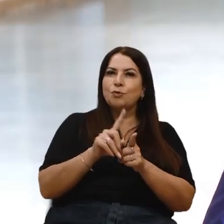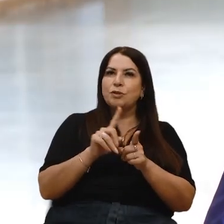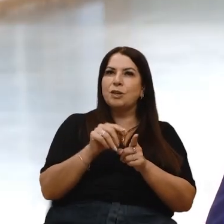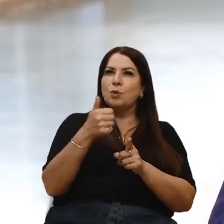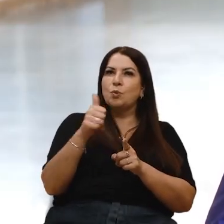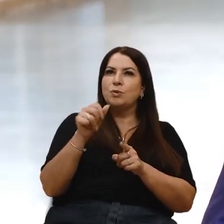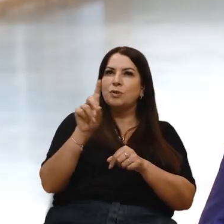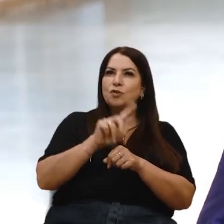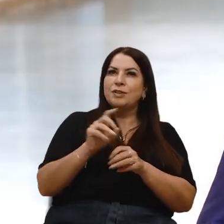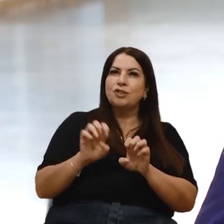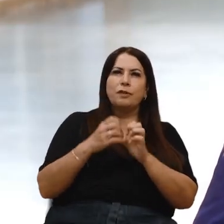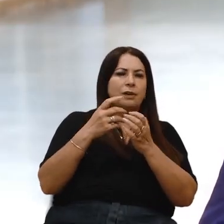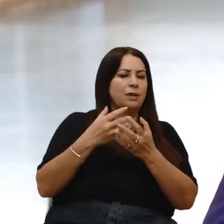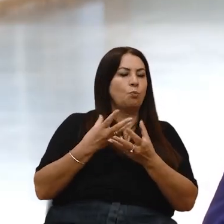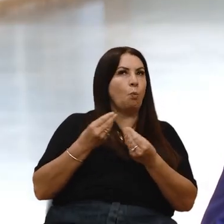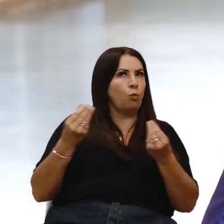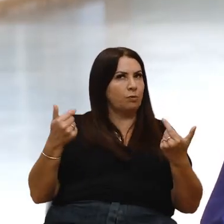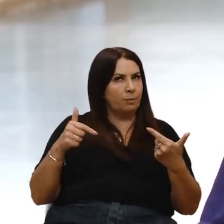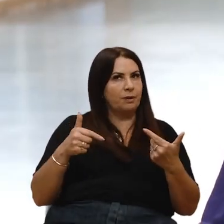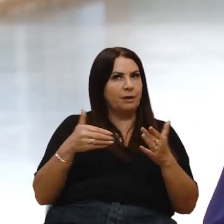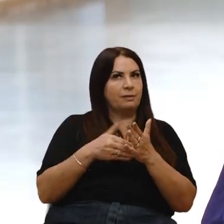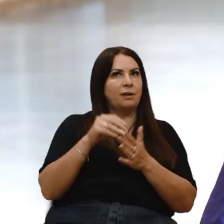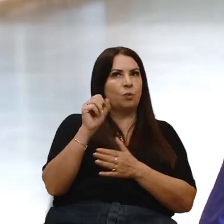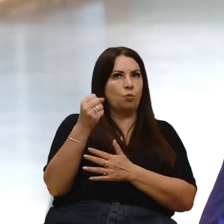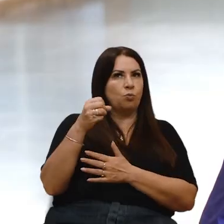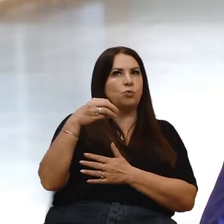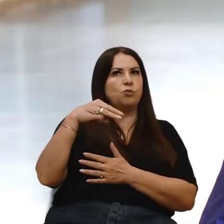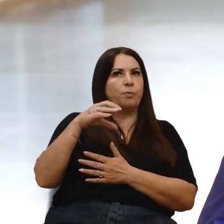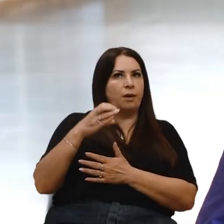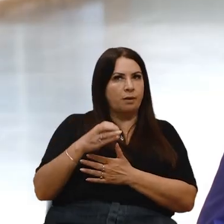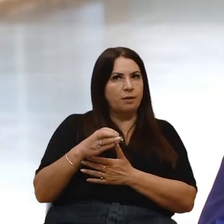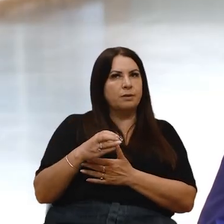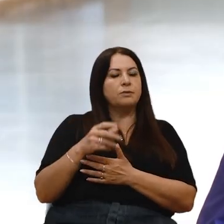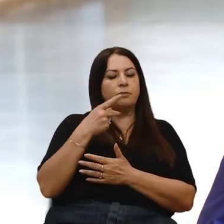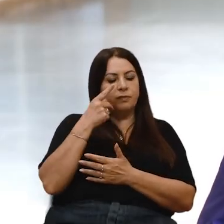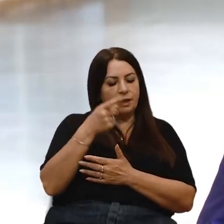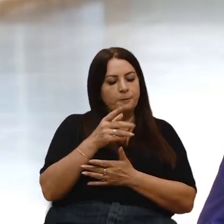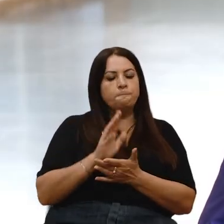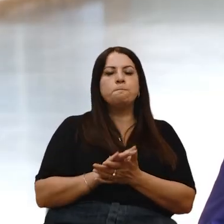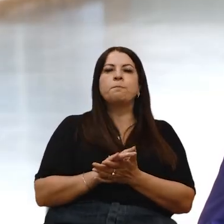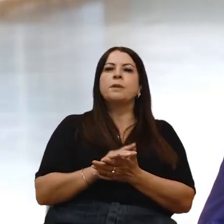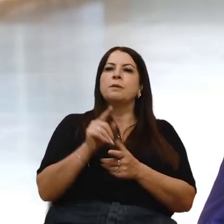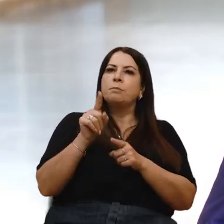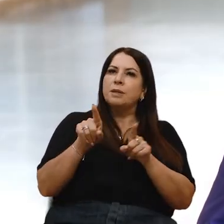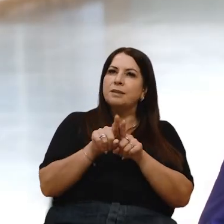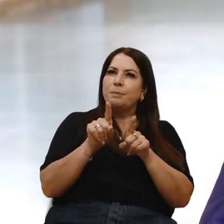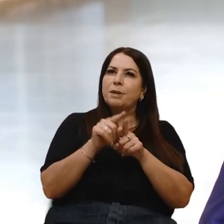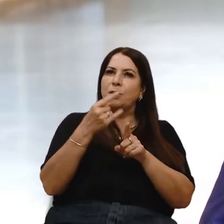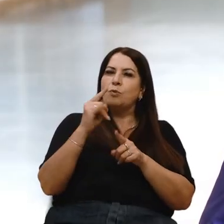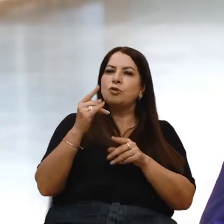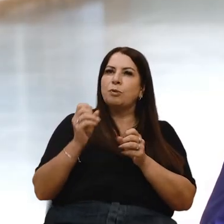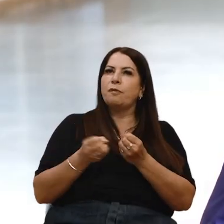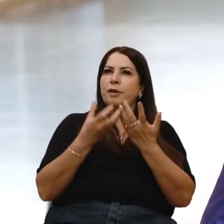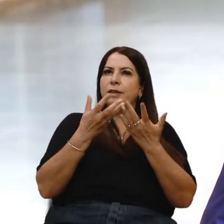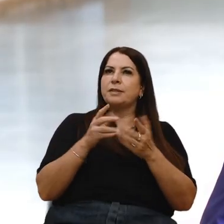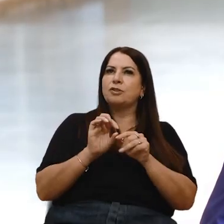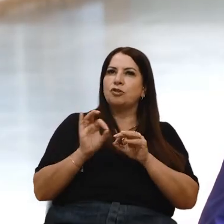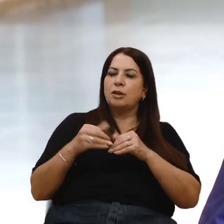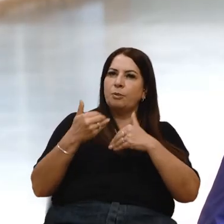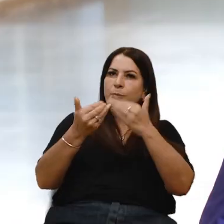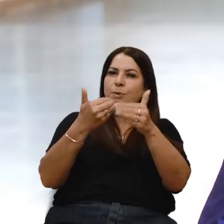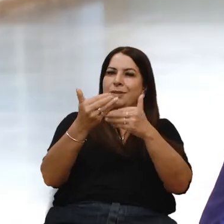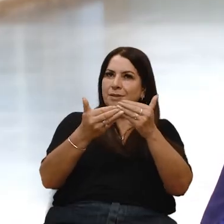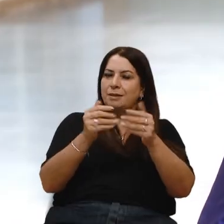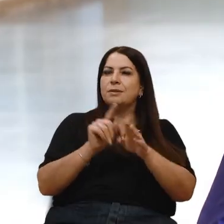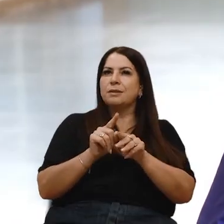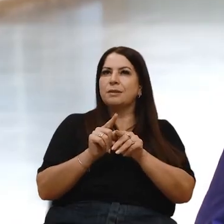temos 11 dias de evento intensos. Até o dia 8 de março. Até o dia 8 de março, bem colocado, mas realmente, a minha última festa, já estamos